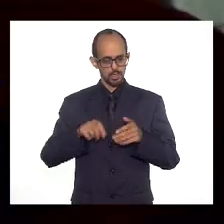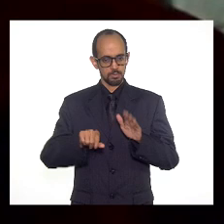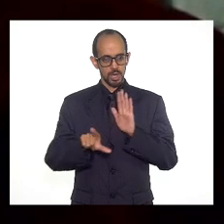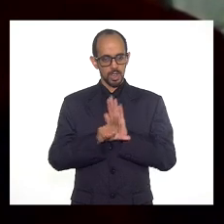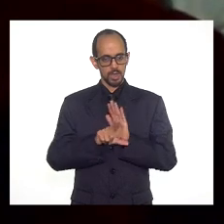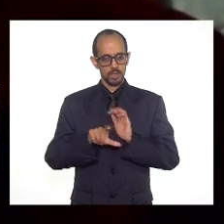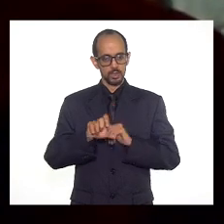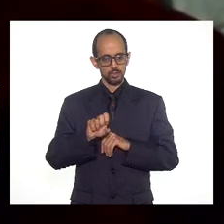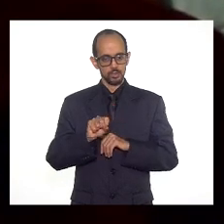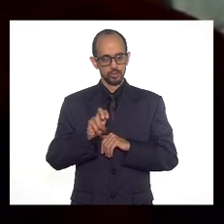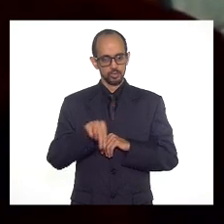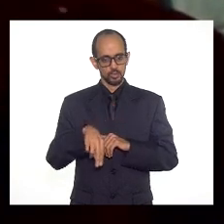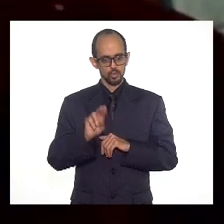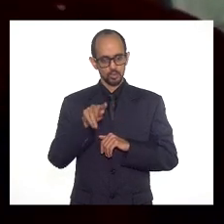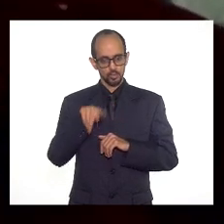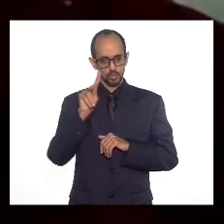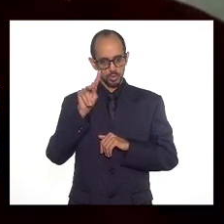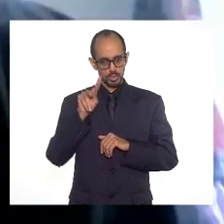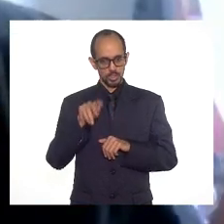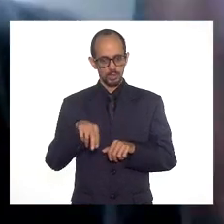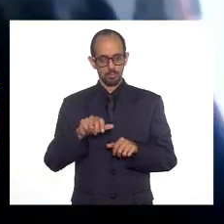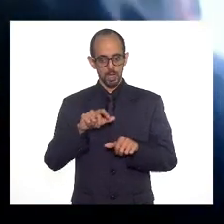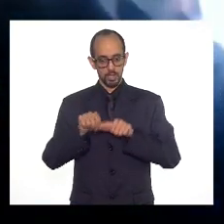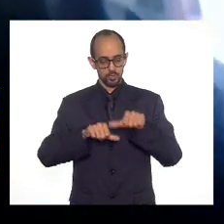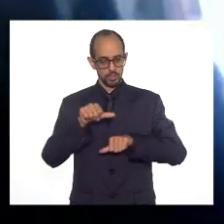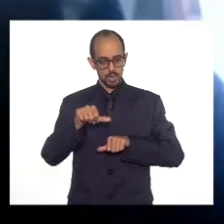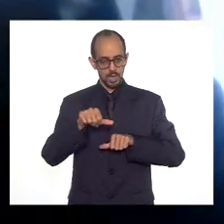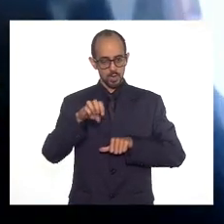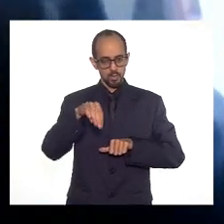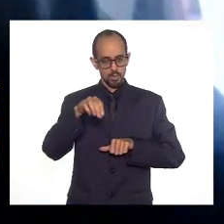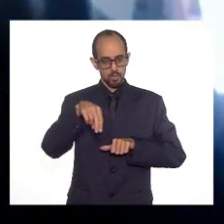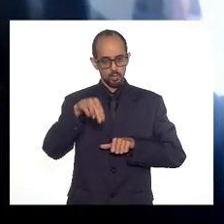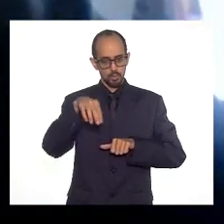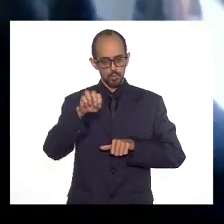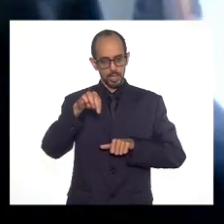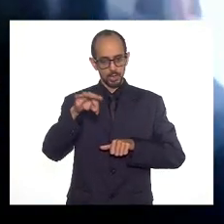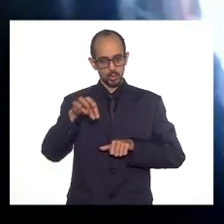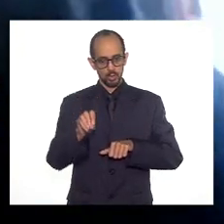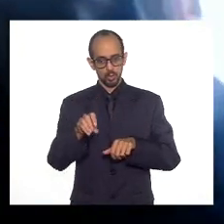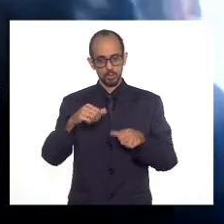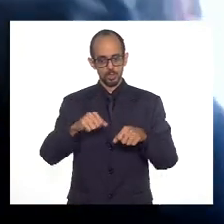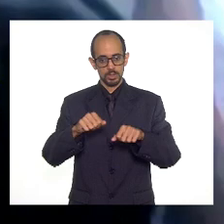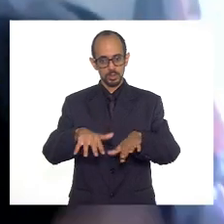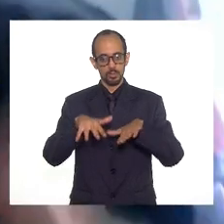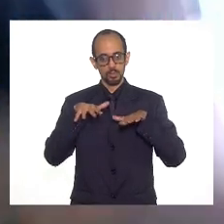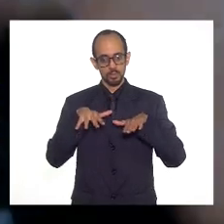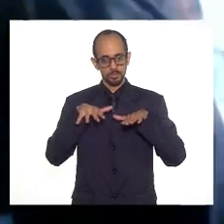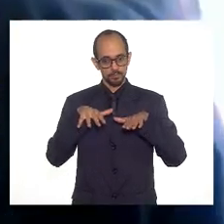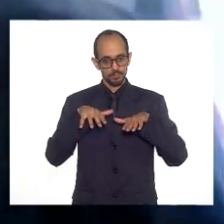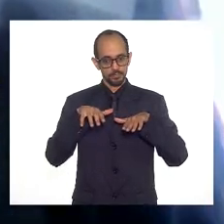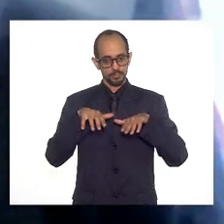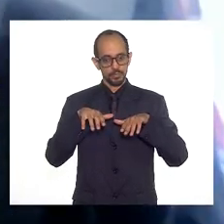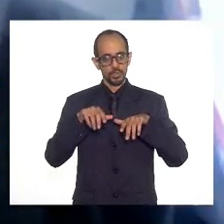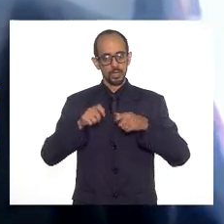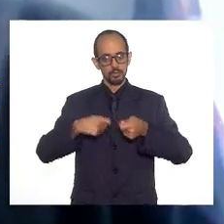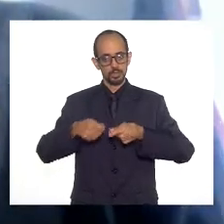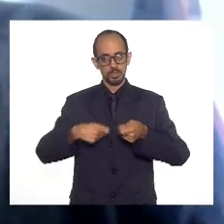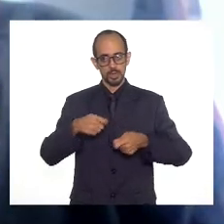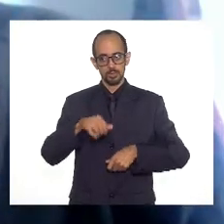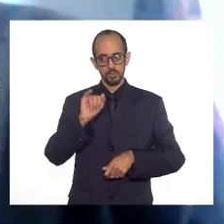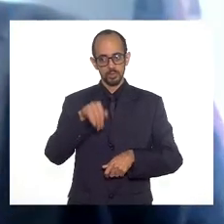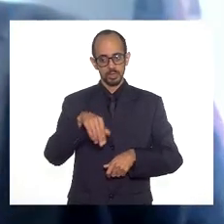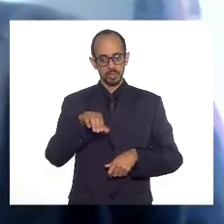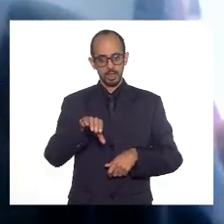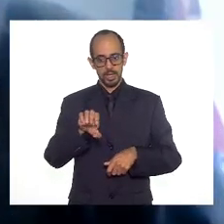para virar monumento, tem que haver uma audiência no local comandada pelo INEA, que já se dispôs, e